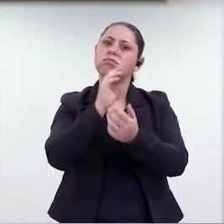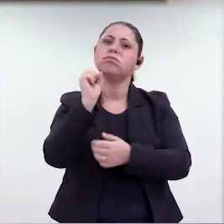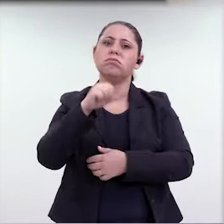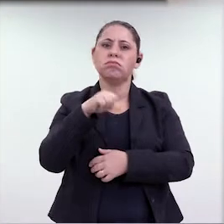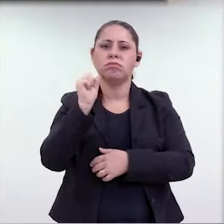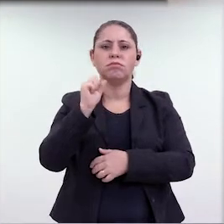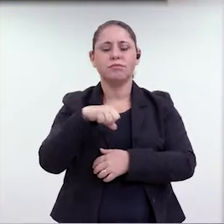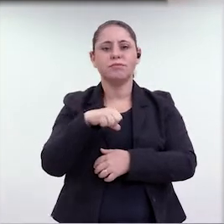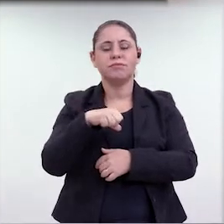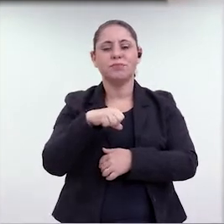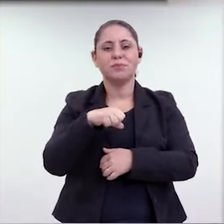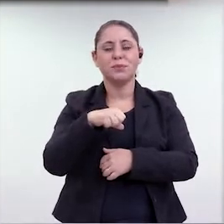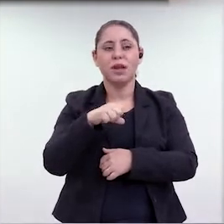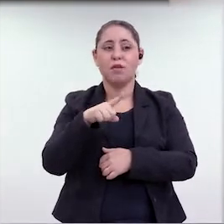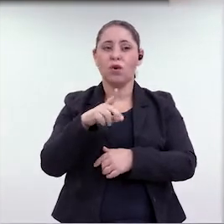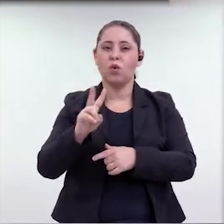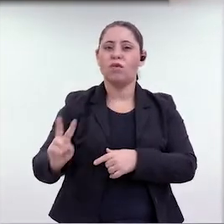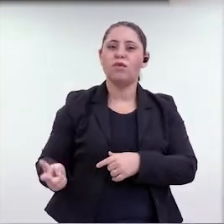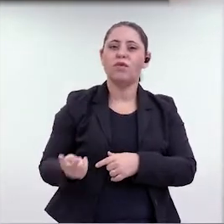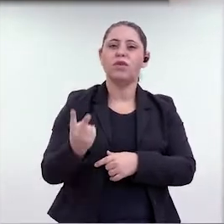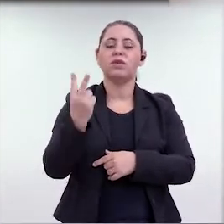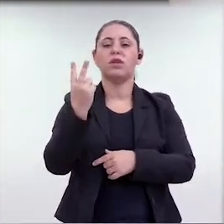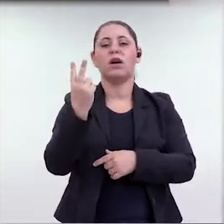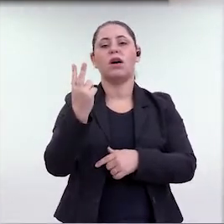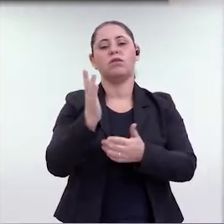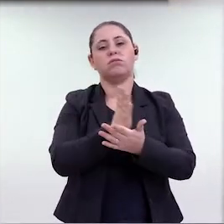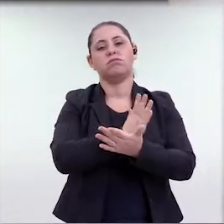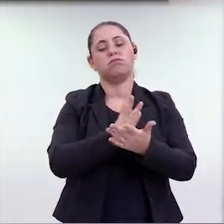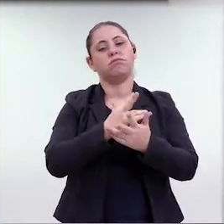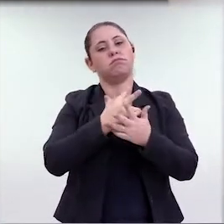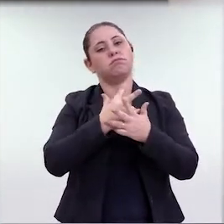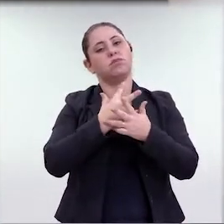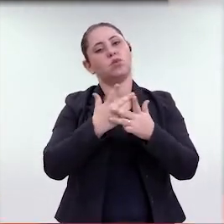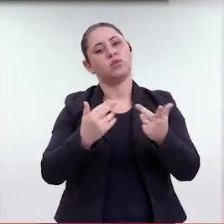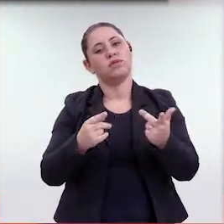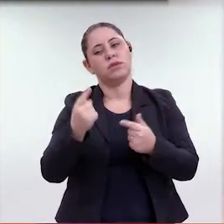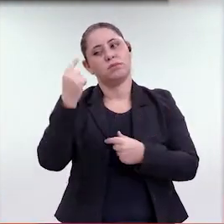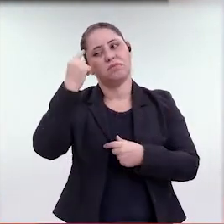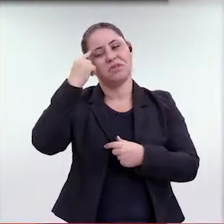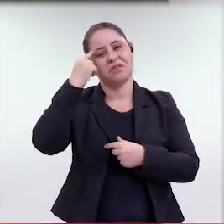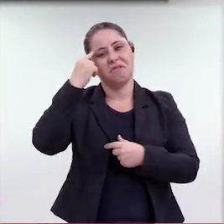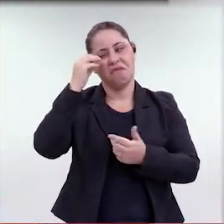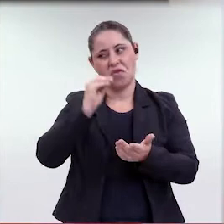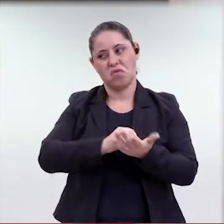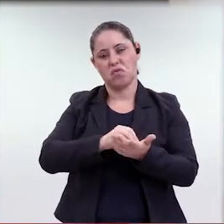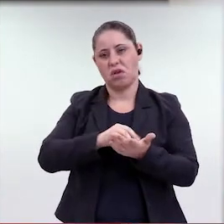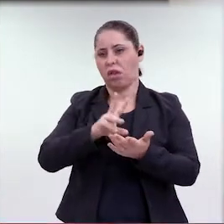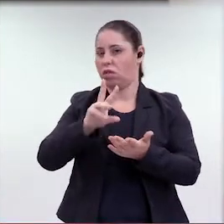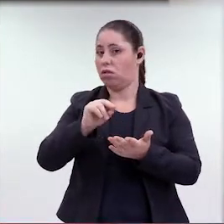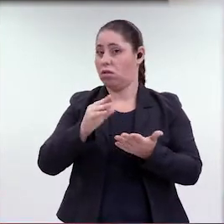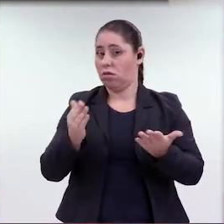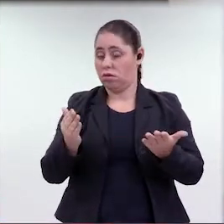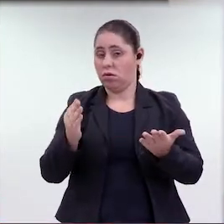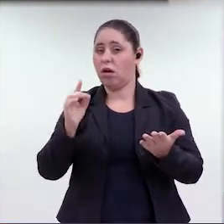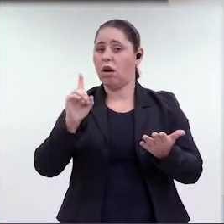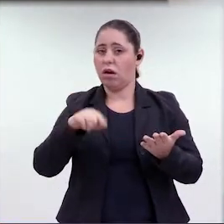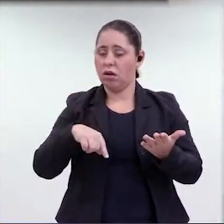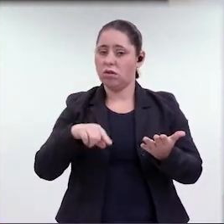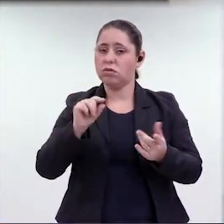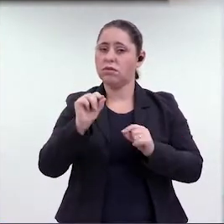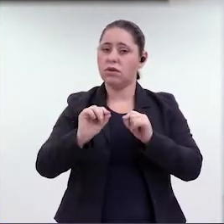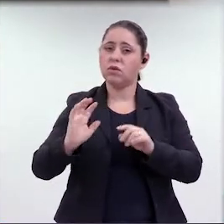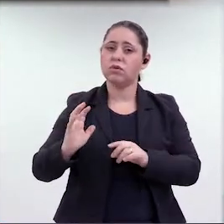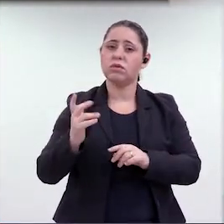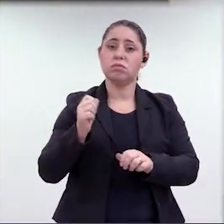abraçar. Então você começa também a valorizar algumas coisas que antes você achava que nem faria falta, né? Eu acho que isso é uma